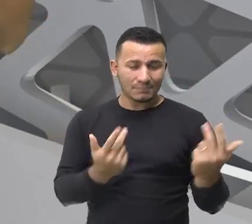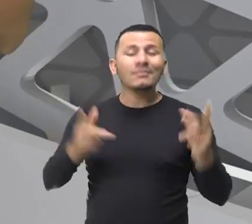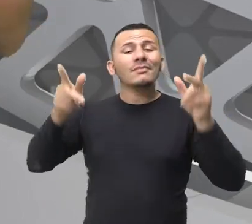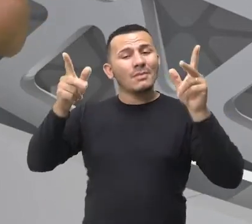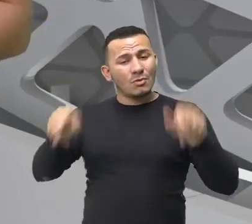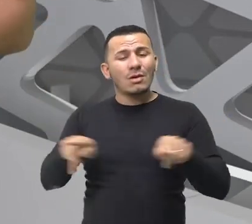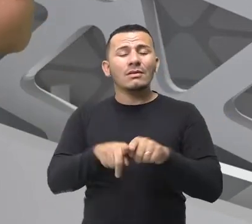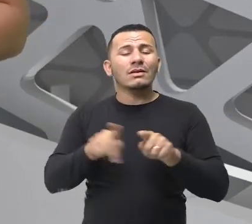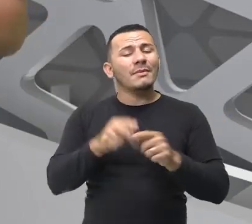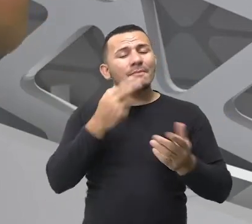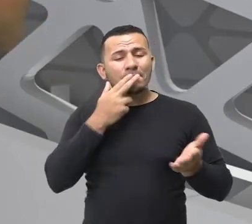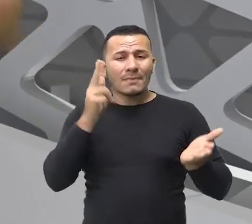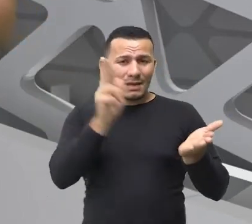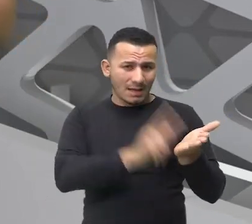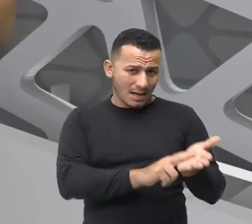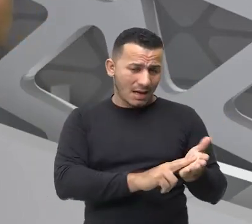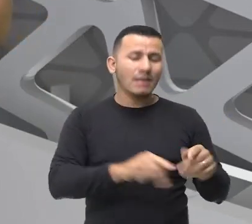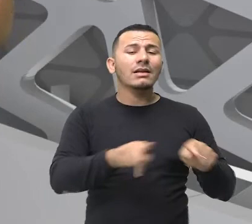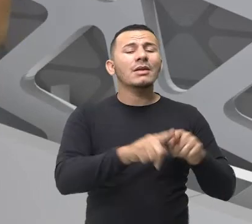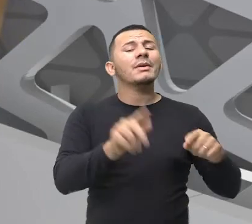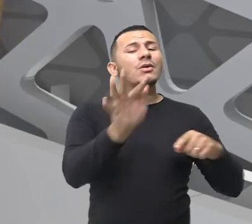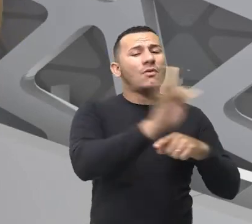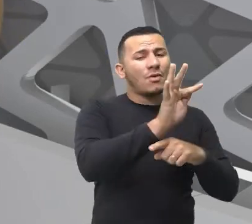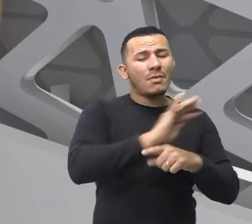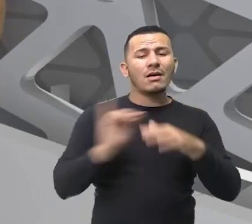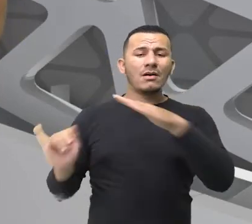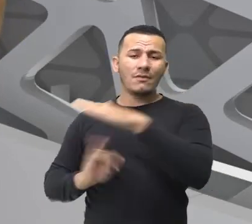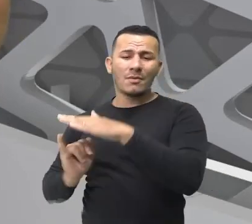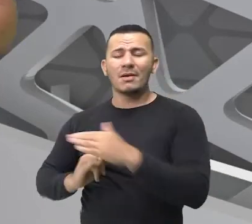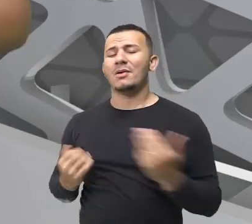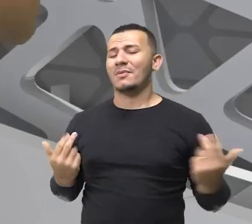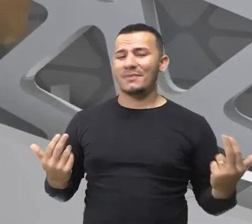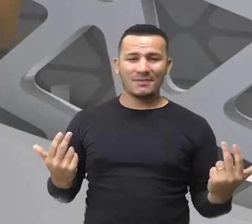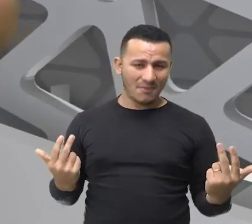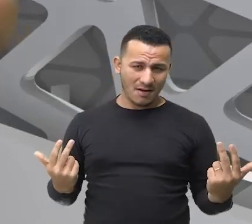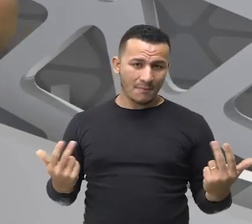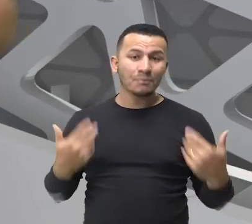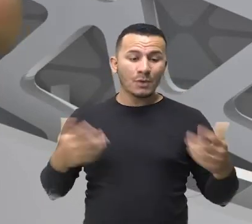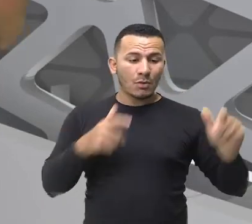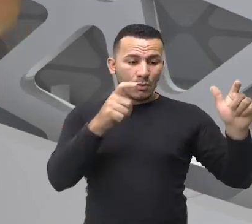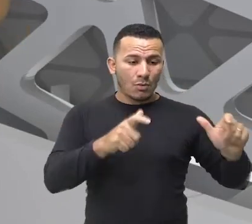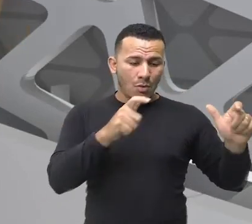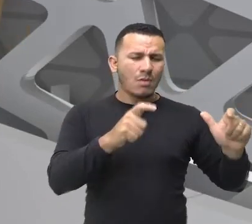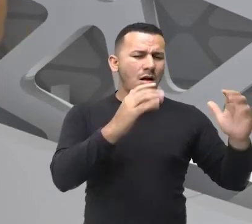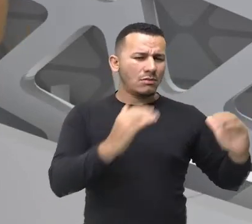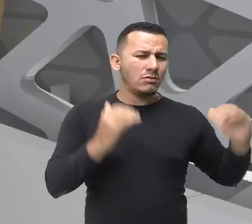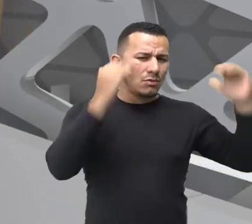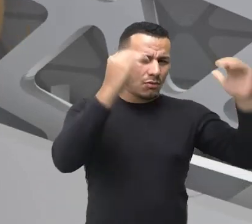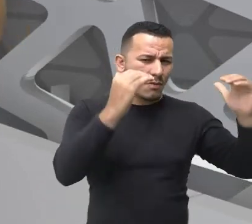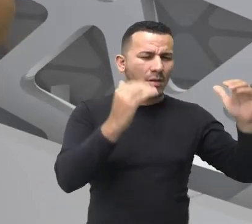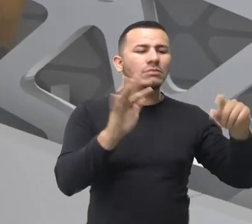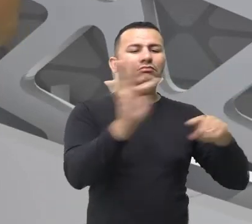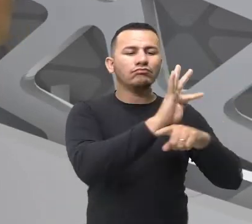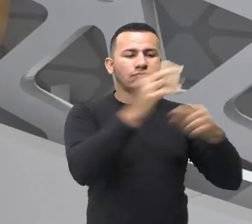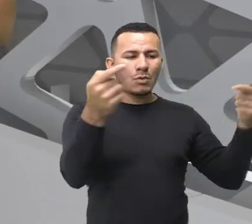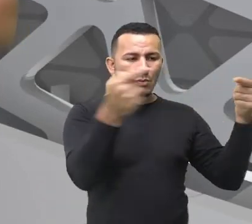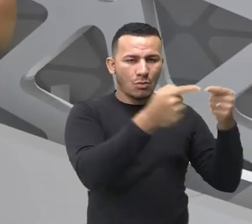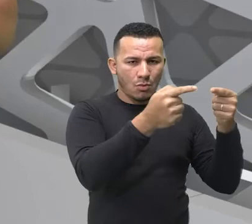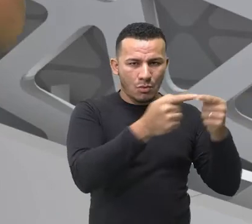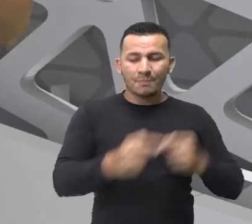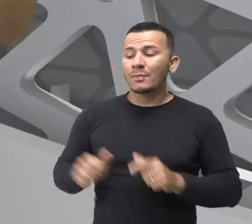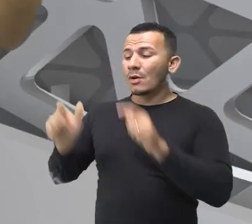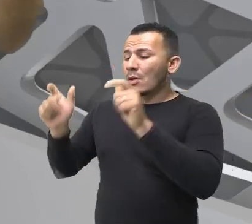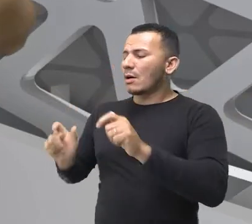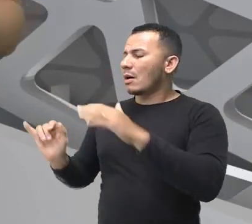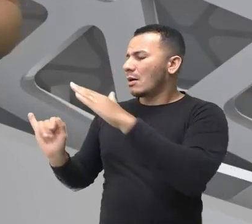situação acontece com a linguagem Ok então se for mais linguagem formal